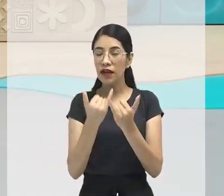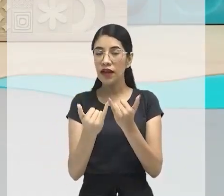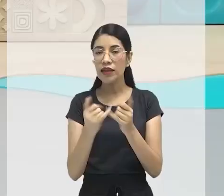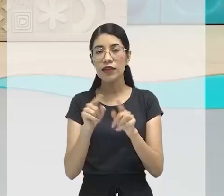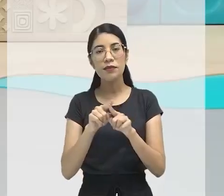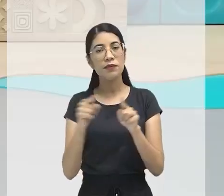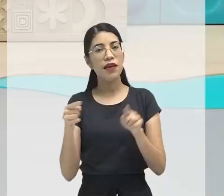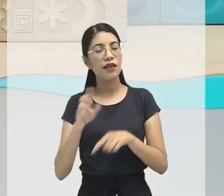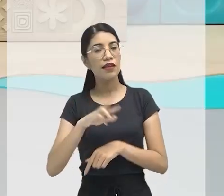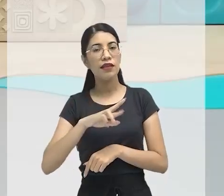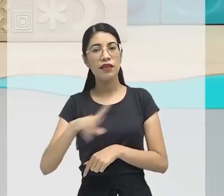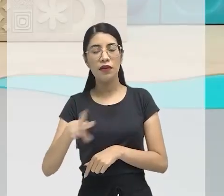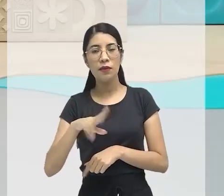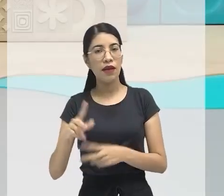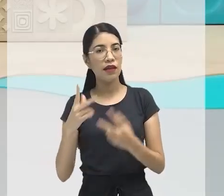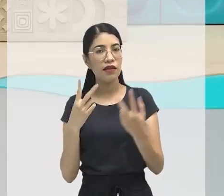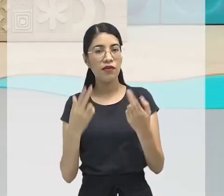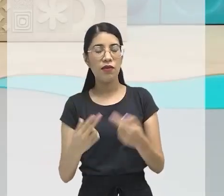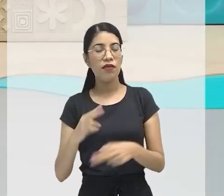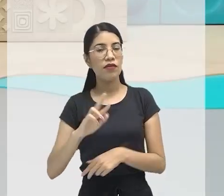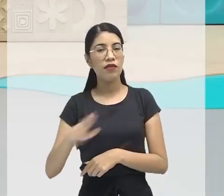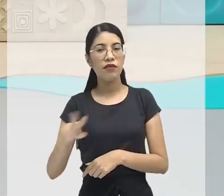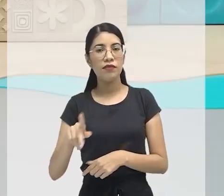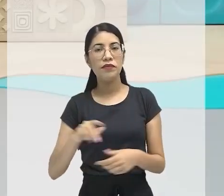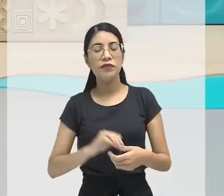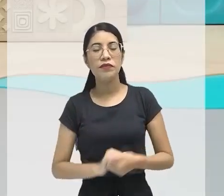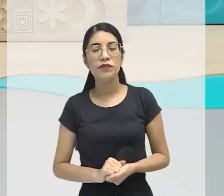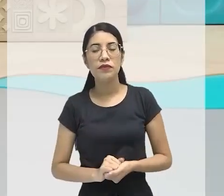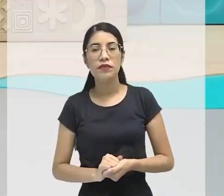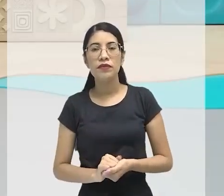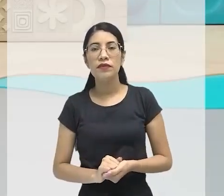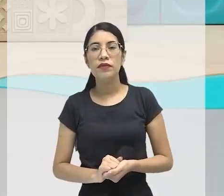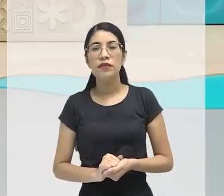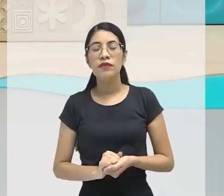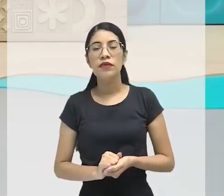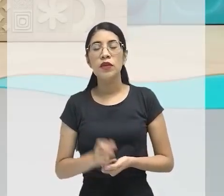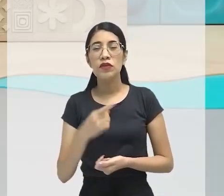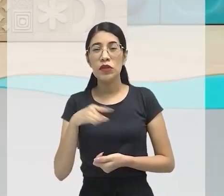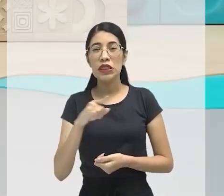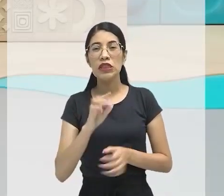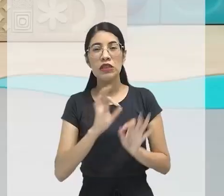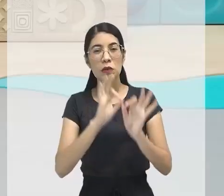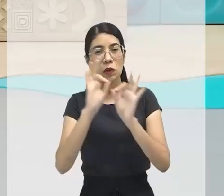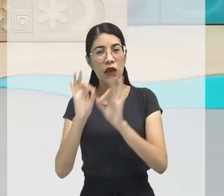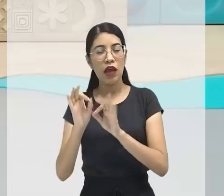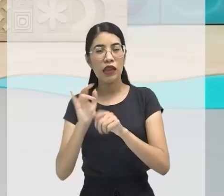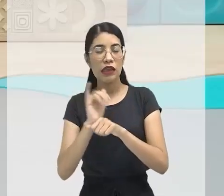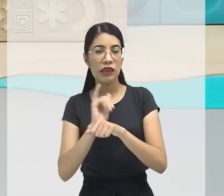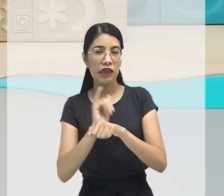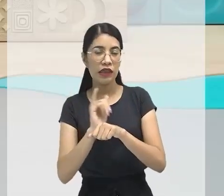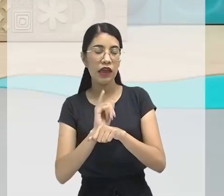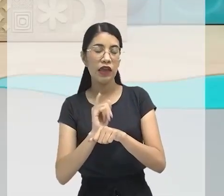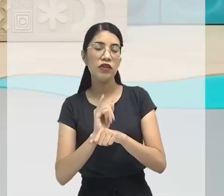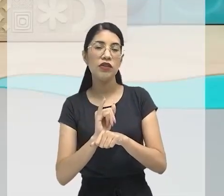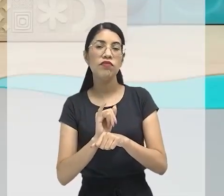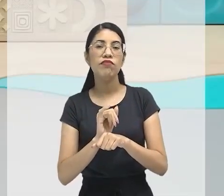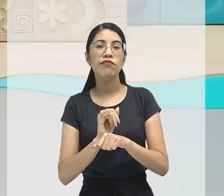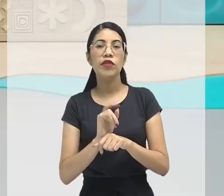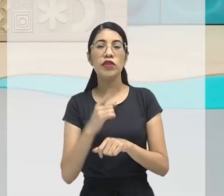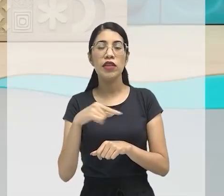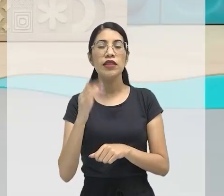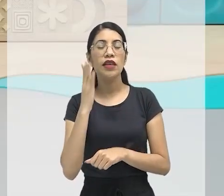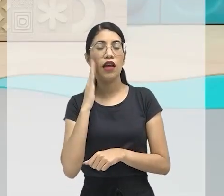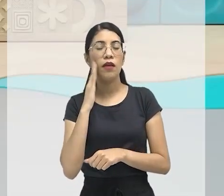muito, mas não é a mesma coisa, tá bom? Estou falando para vocês forem ver algum vídeo, de repente, na internet, vocês já saberem,